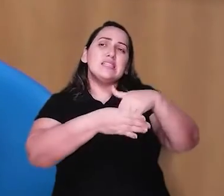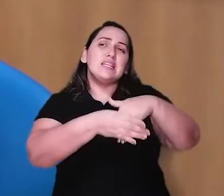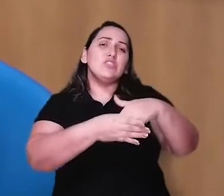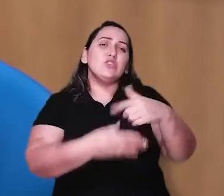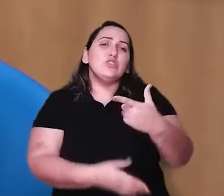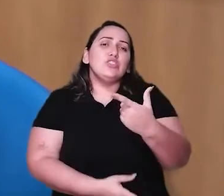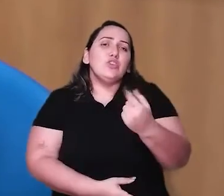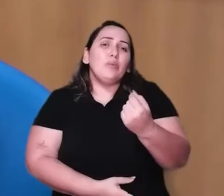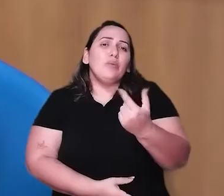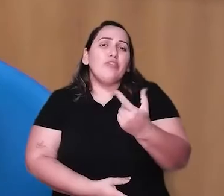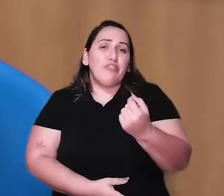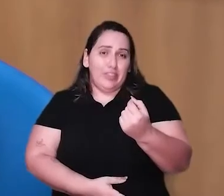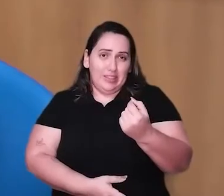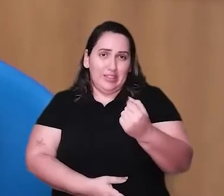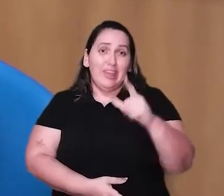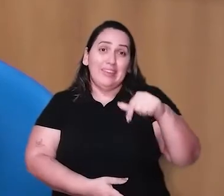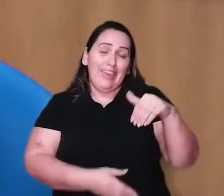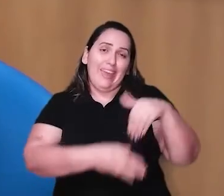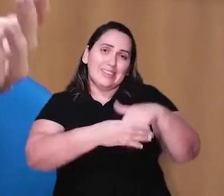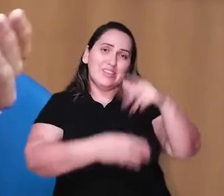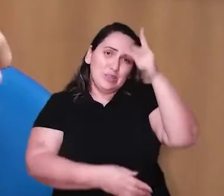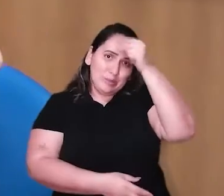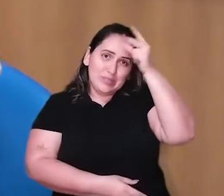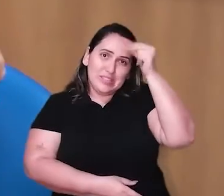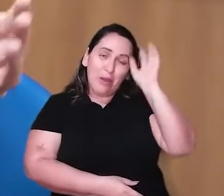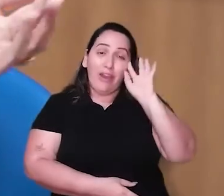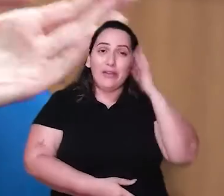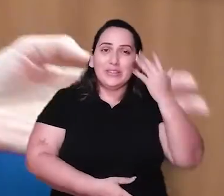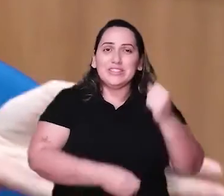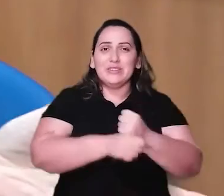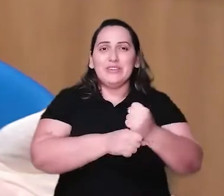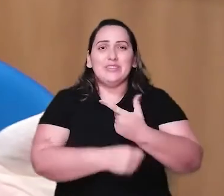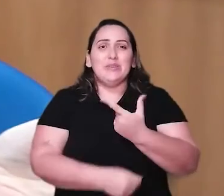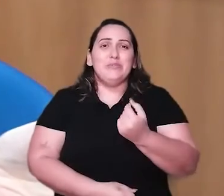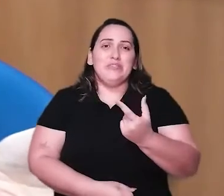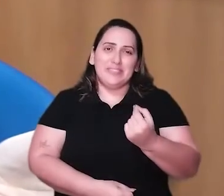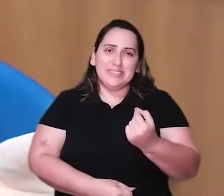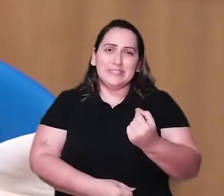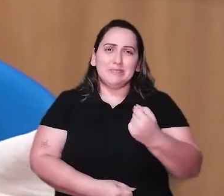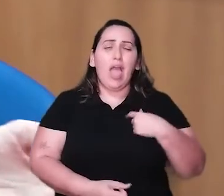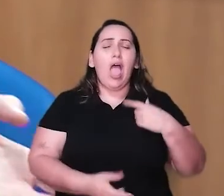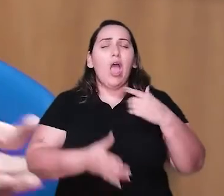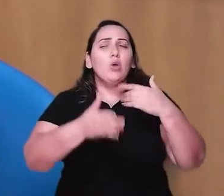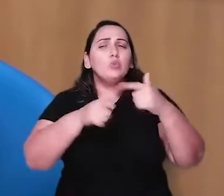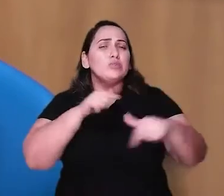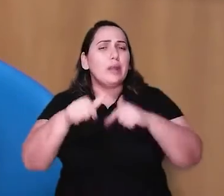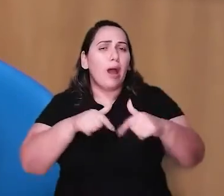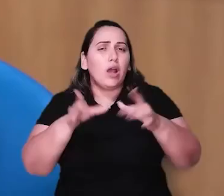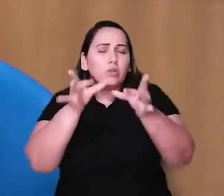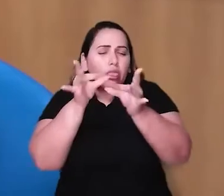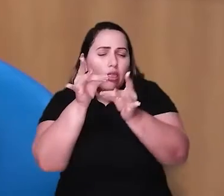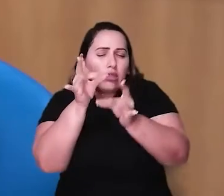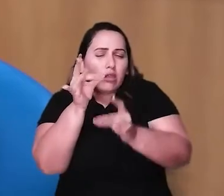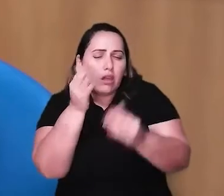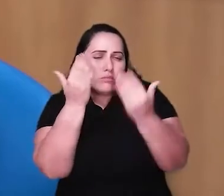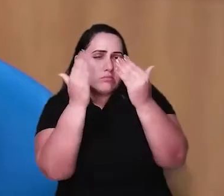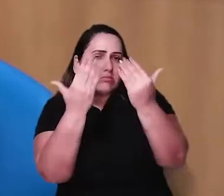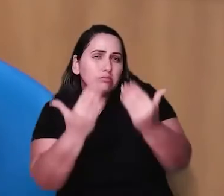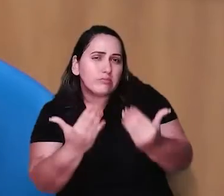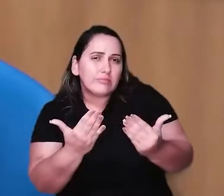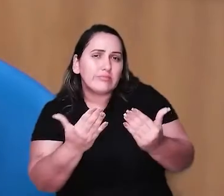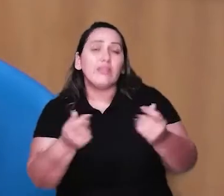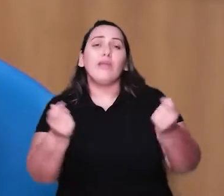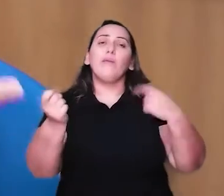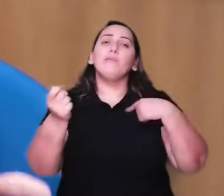das eleições, muitas vezes em datas bem longínquas, desde a emancipação de cada município até chegar, então,